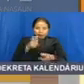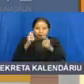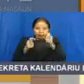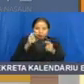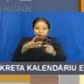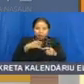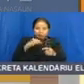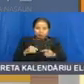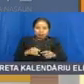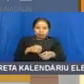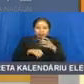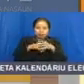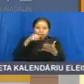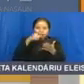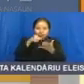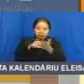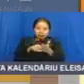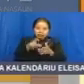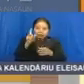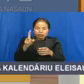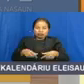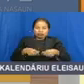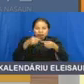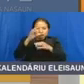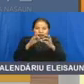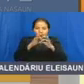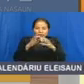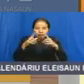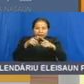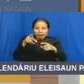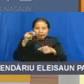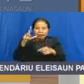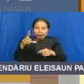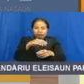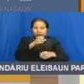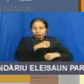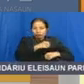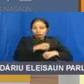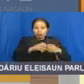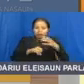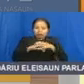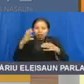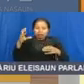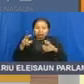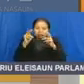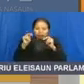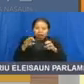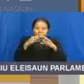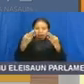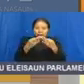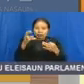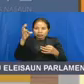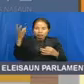Tribunal Distrital Dili sei hasai despacho, onde for firma penitele no FFDTLI, atu hasai obrigatório uma